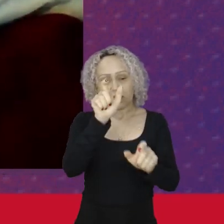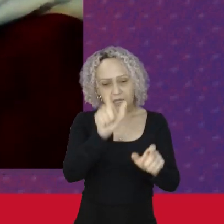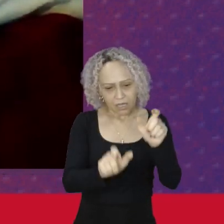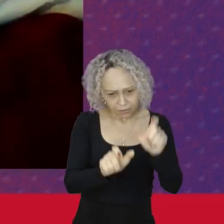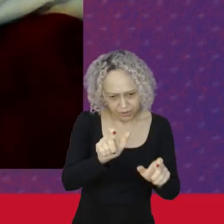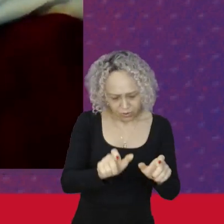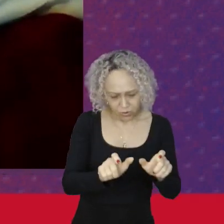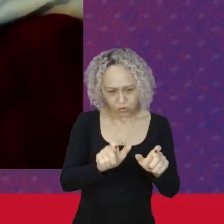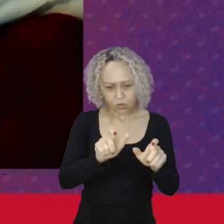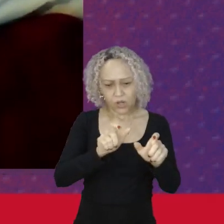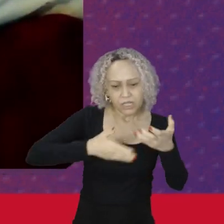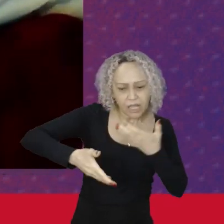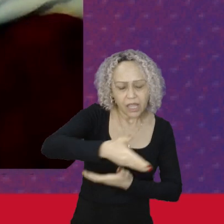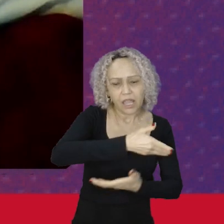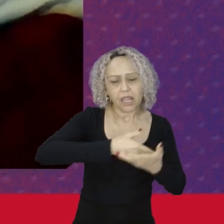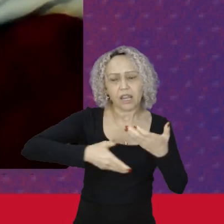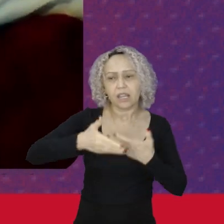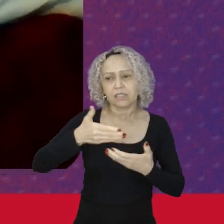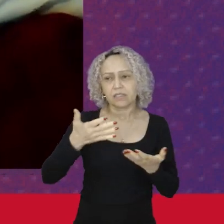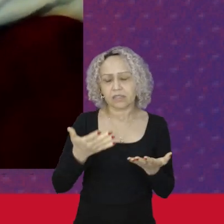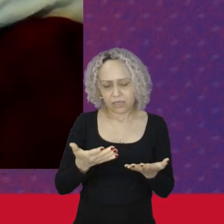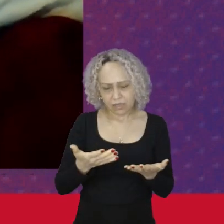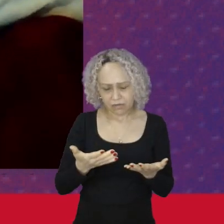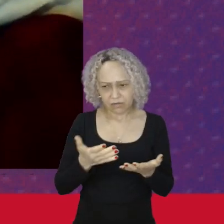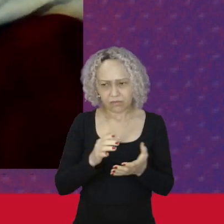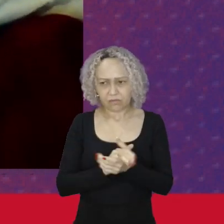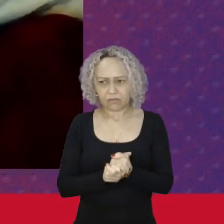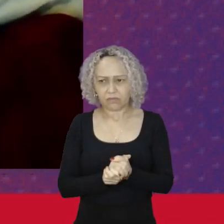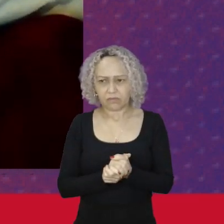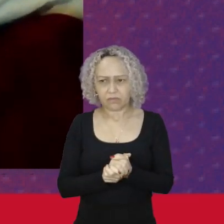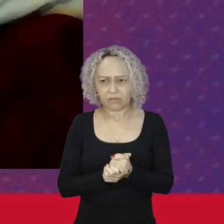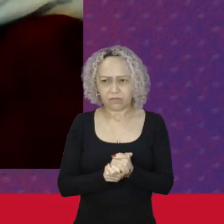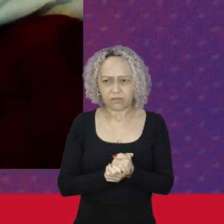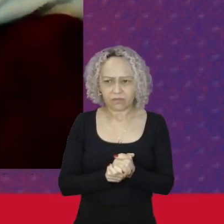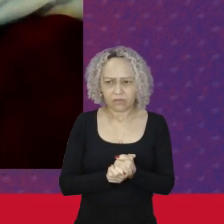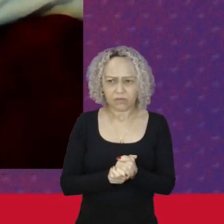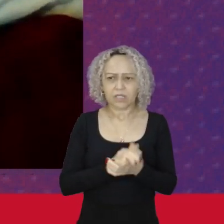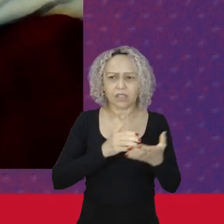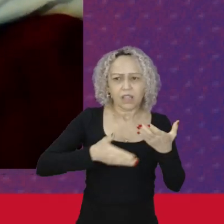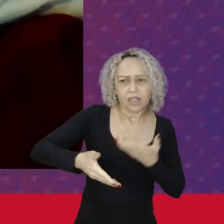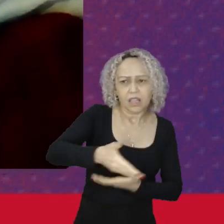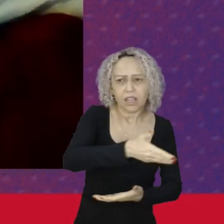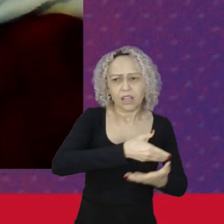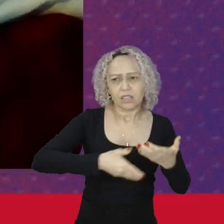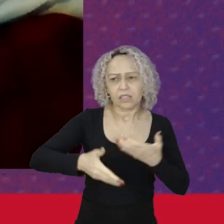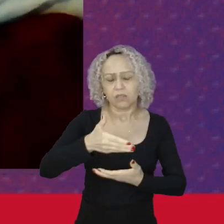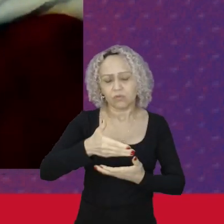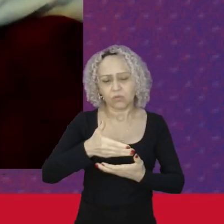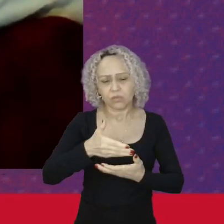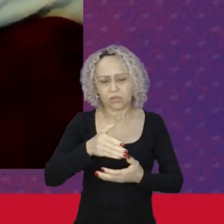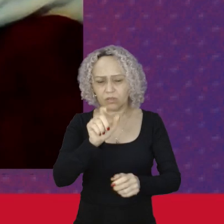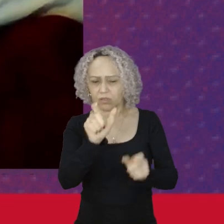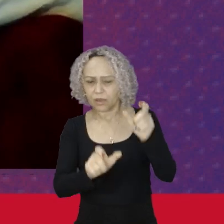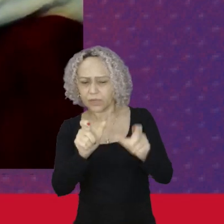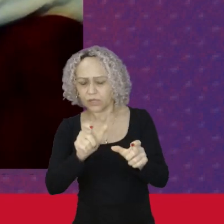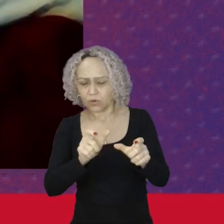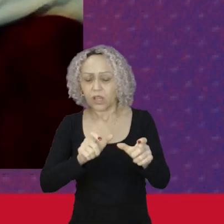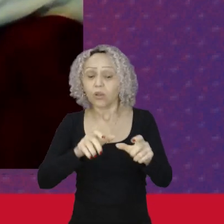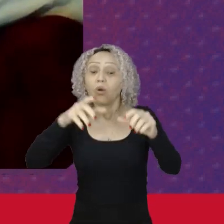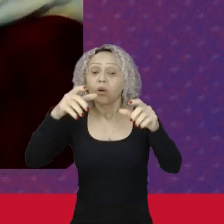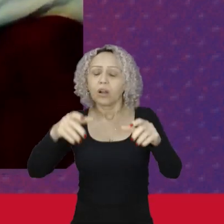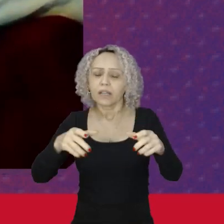Por isso ela é chamada de ecológica, né? Ou seja, da relação do homem com o meio, né?